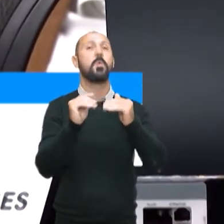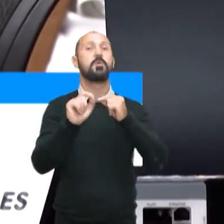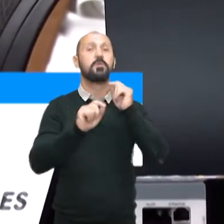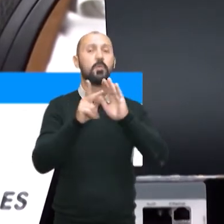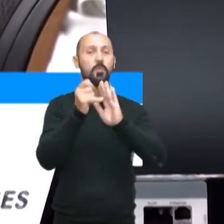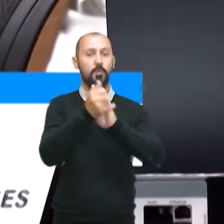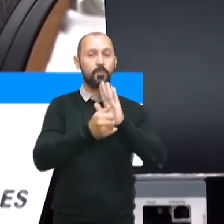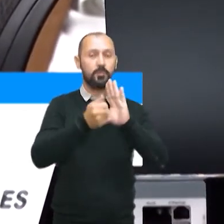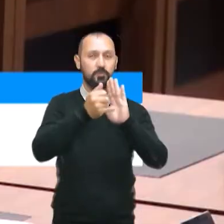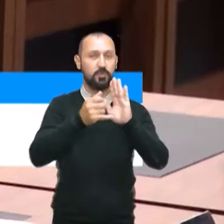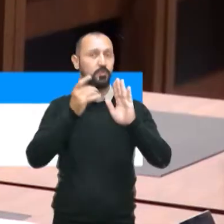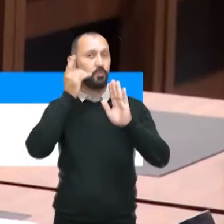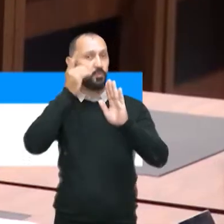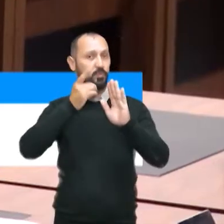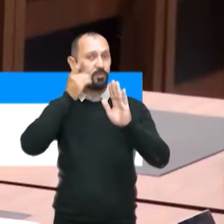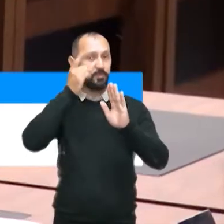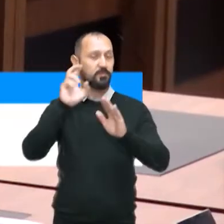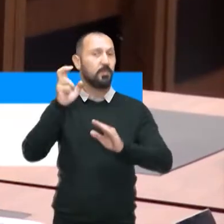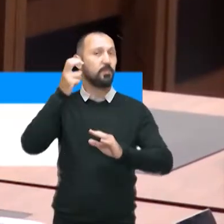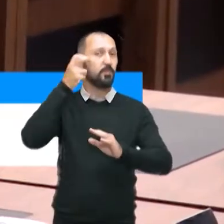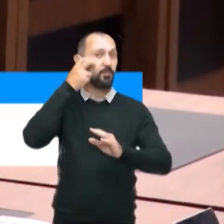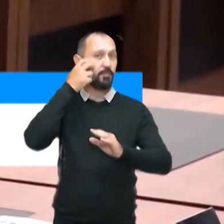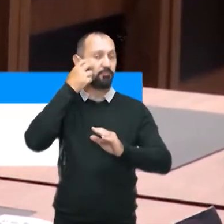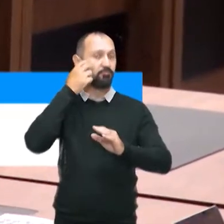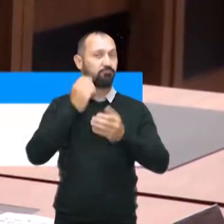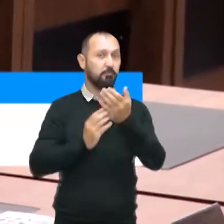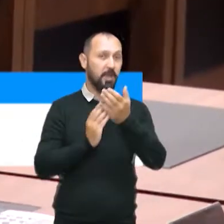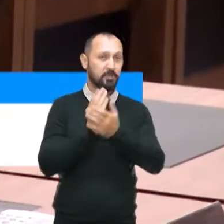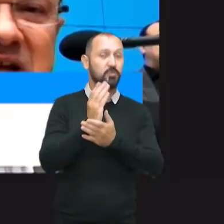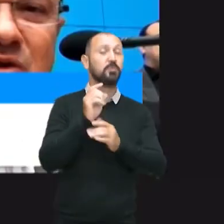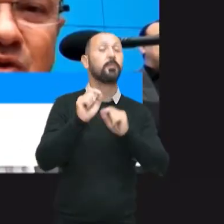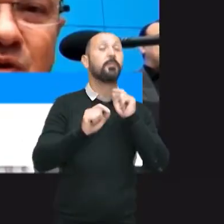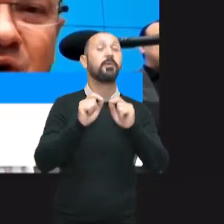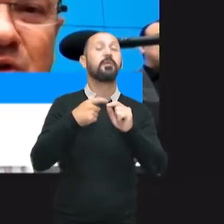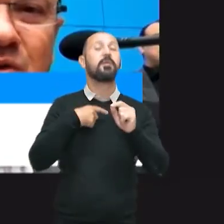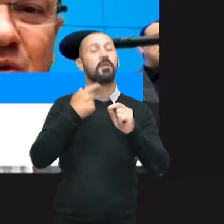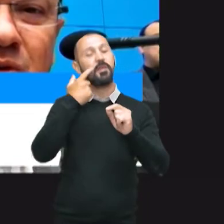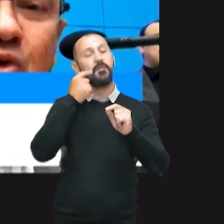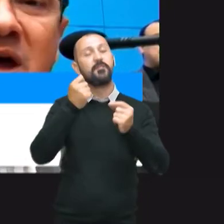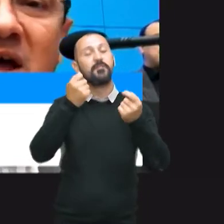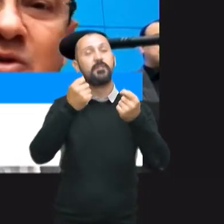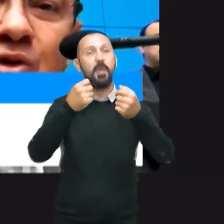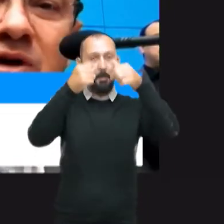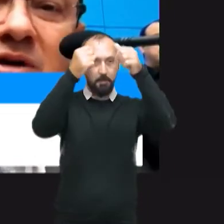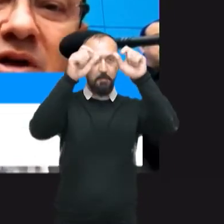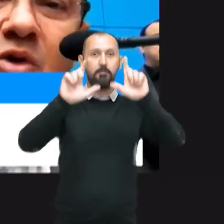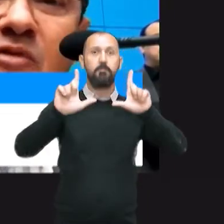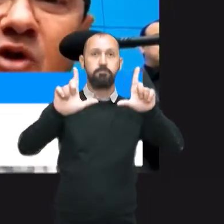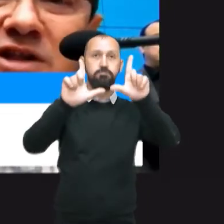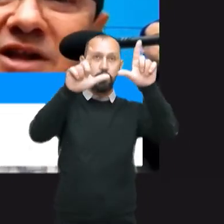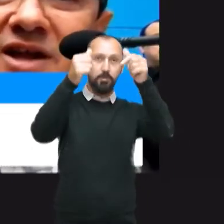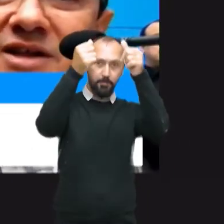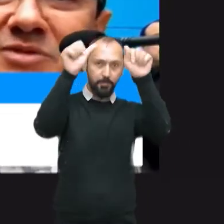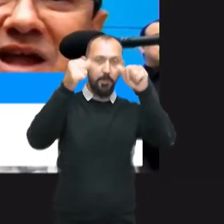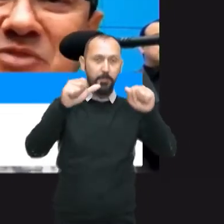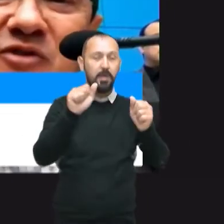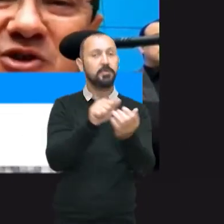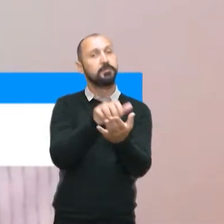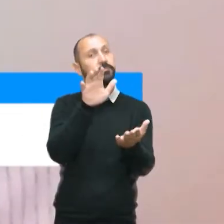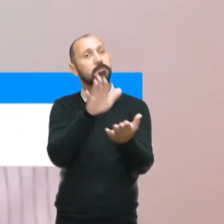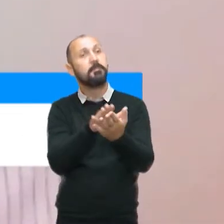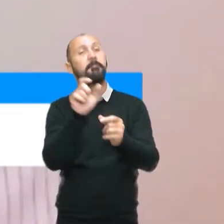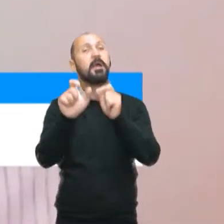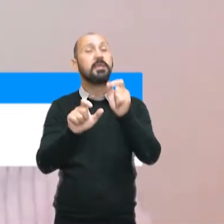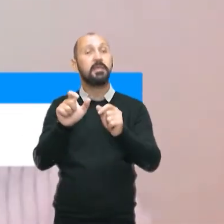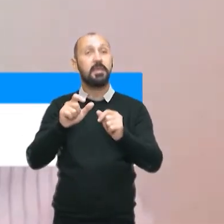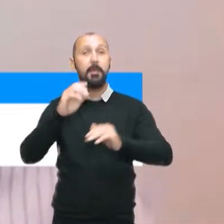favorável ao projeto de autoria do deputado Márcio Fernandes, do MDB, que prevê a afixação de cartazes sobre penalidades